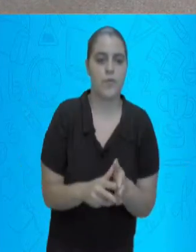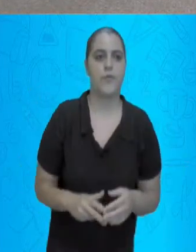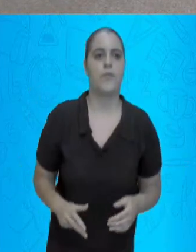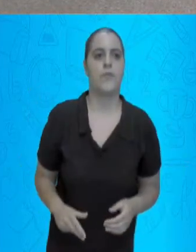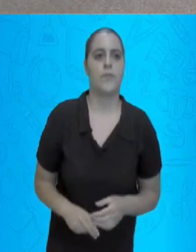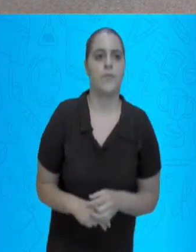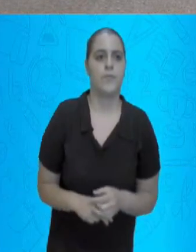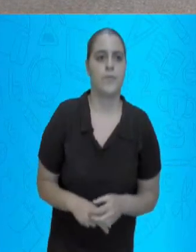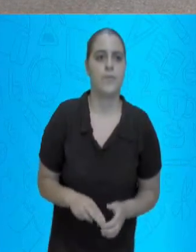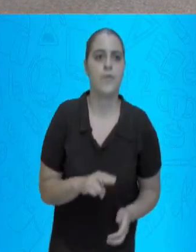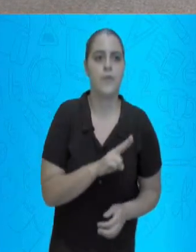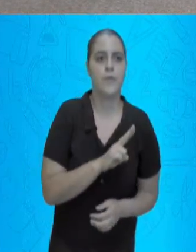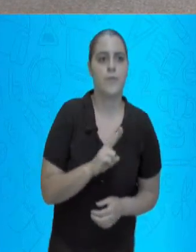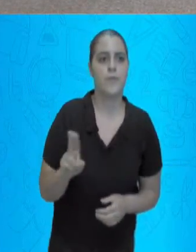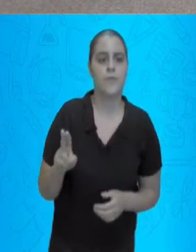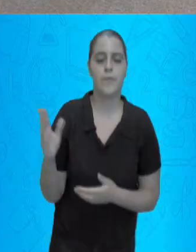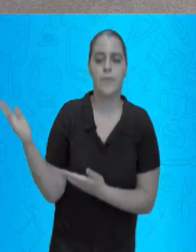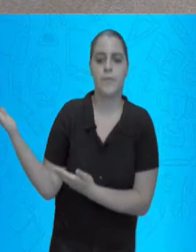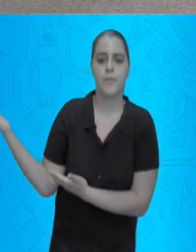de sítio